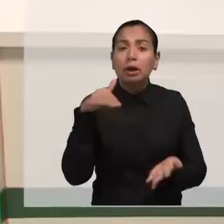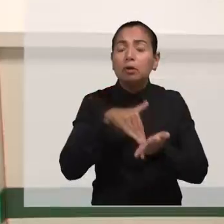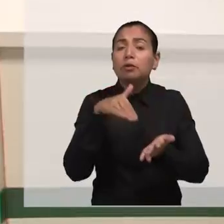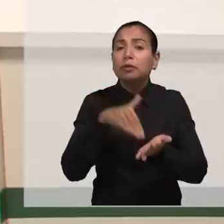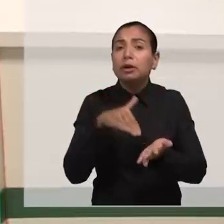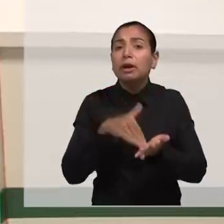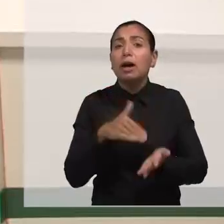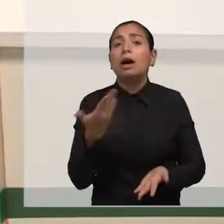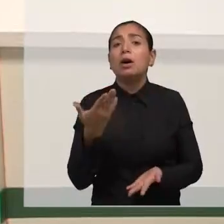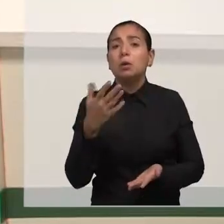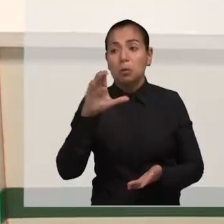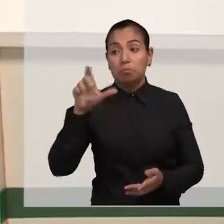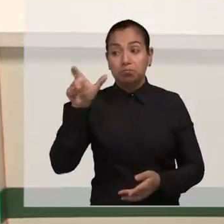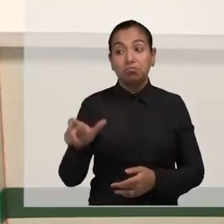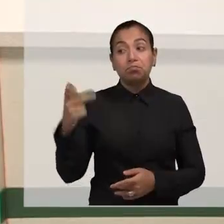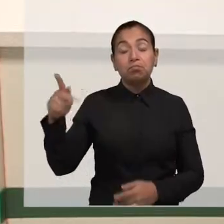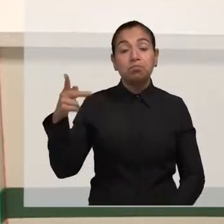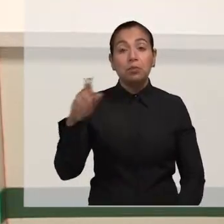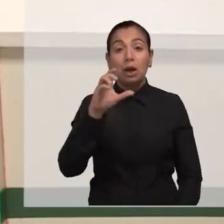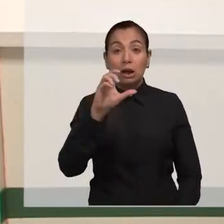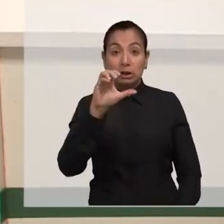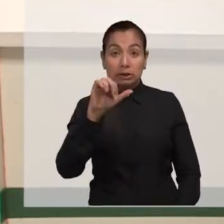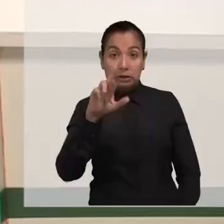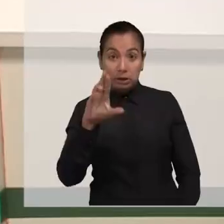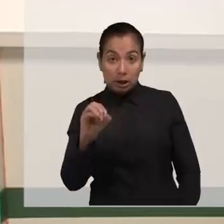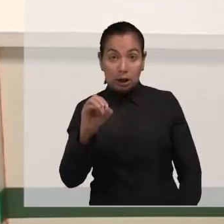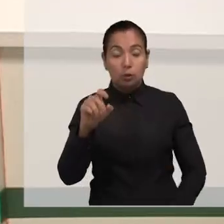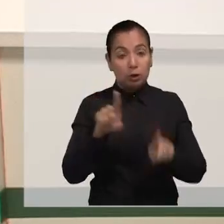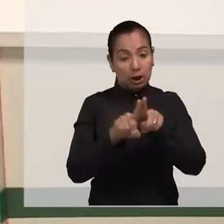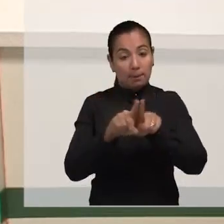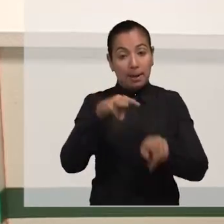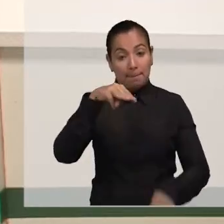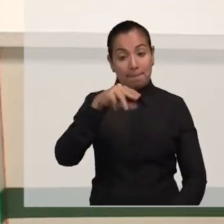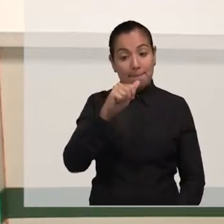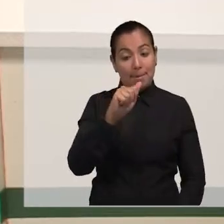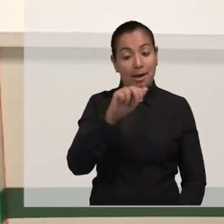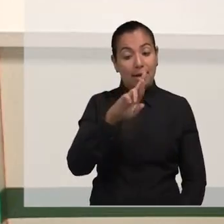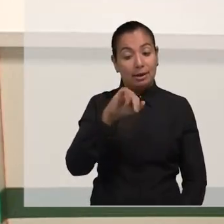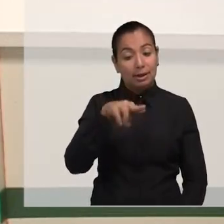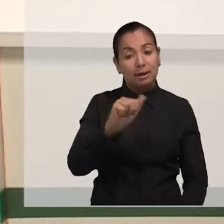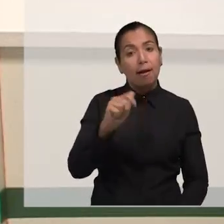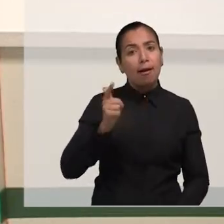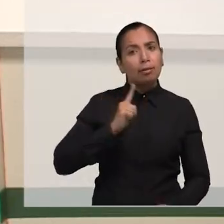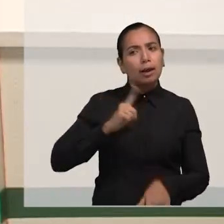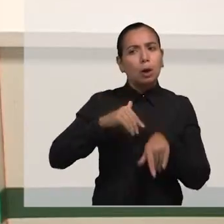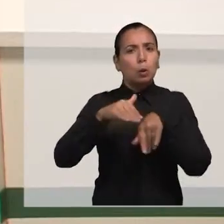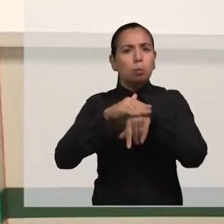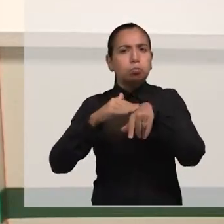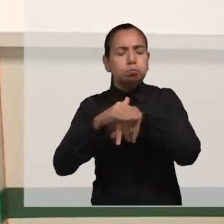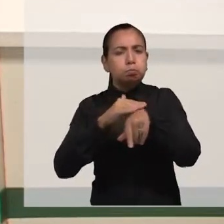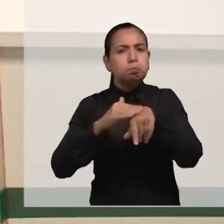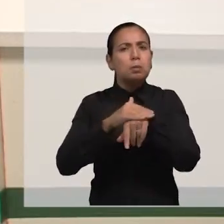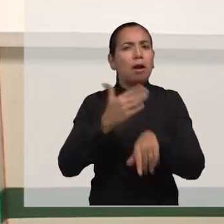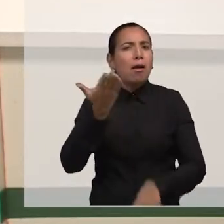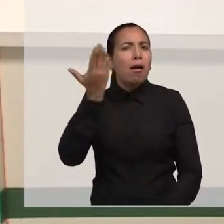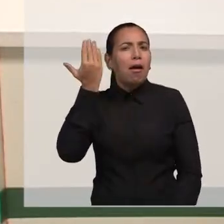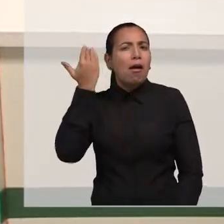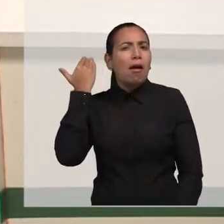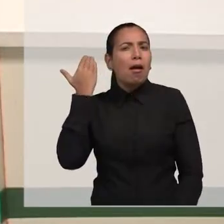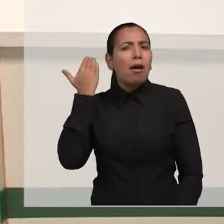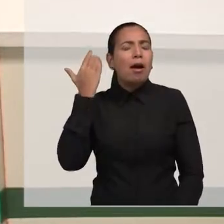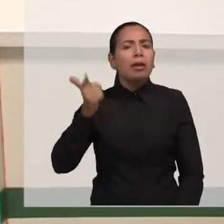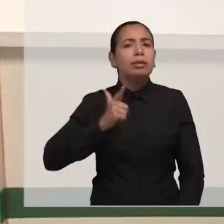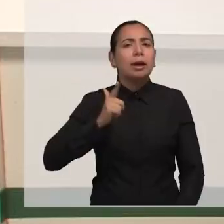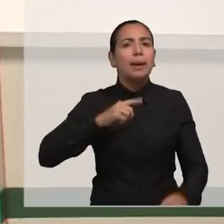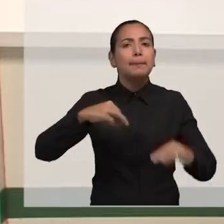Ciro e a Marina, eles já têm uma linha de conversa antiga, desde o tempo que os dois eram ministros, né?